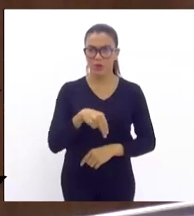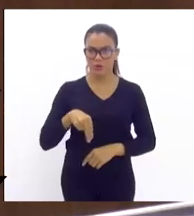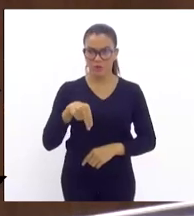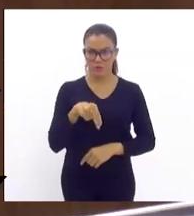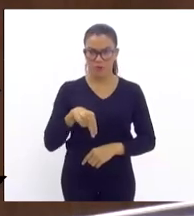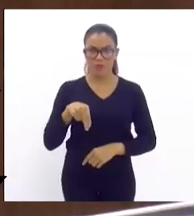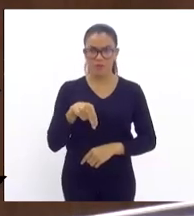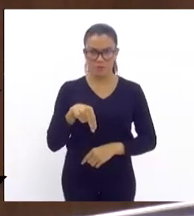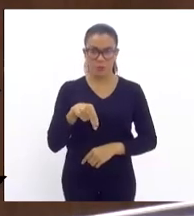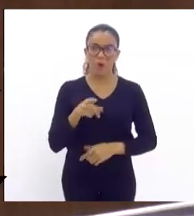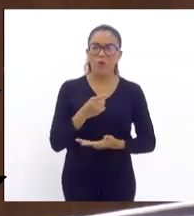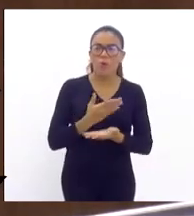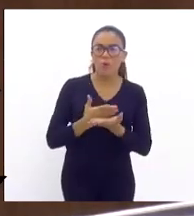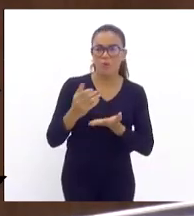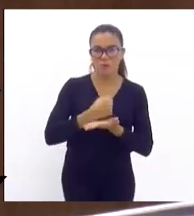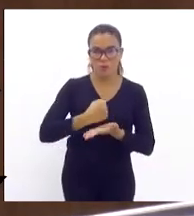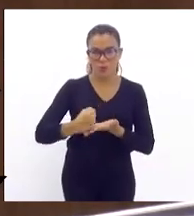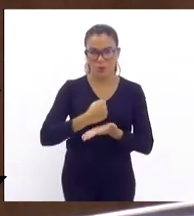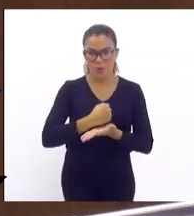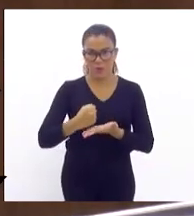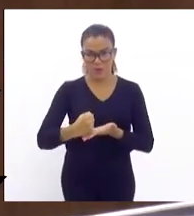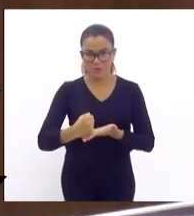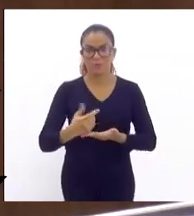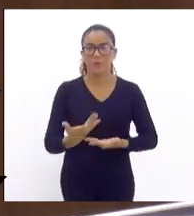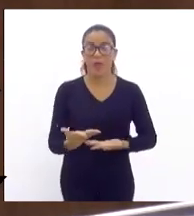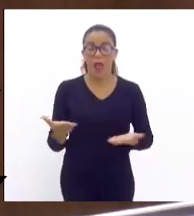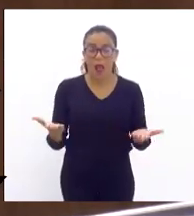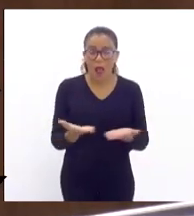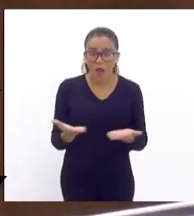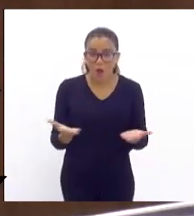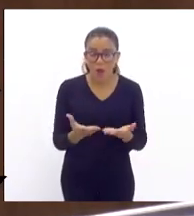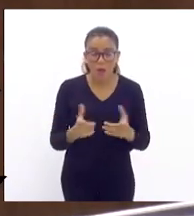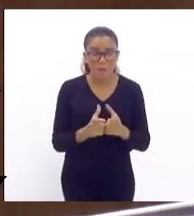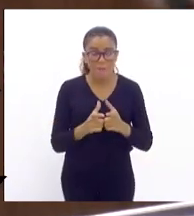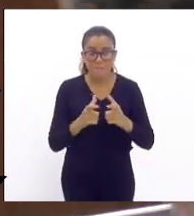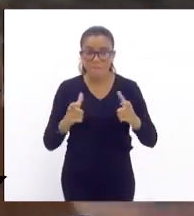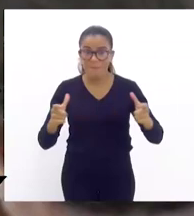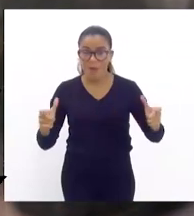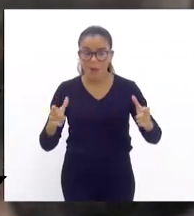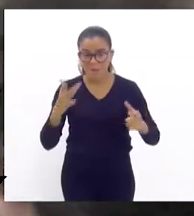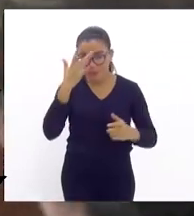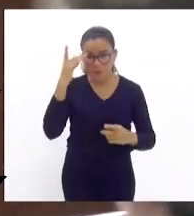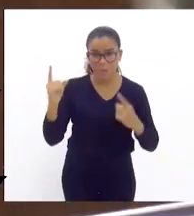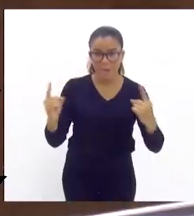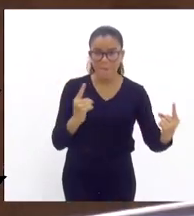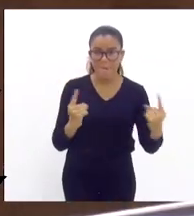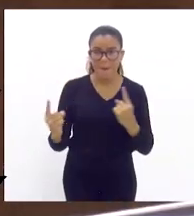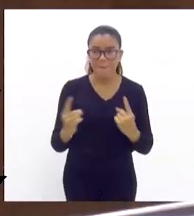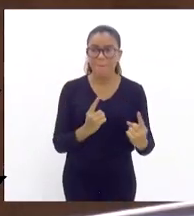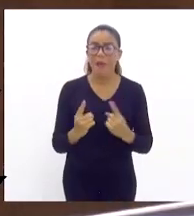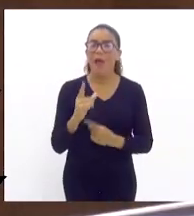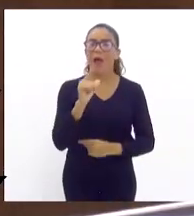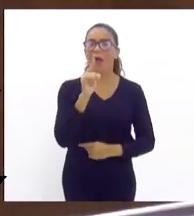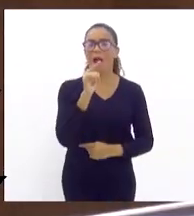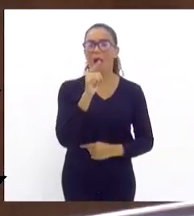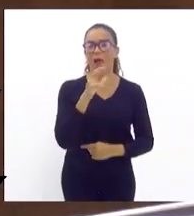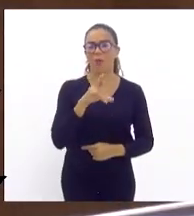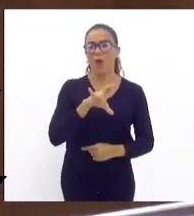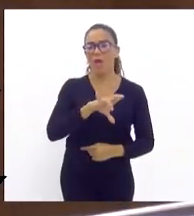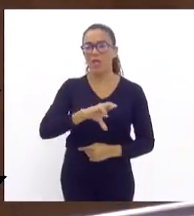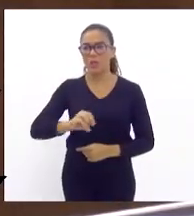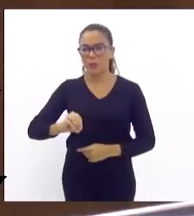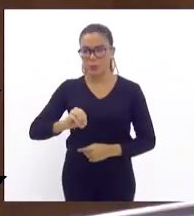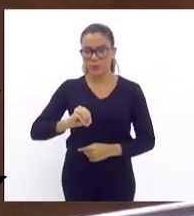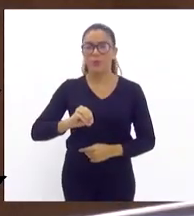iniciaram as concessões. Nossa maior demanda hoje dentro do PROCON é em relação à empresa Águas do Rio, que teve um